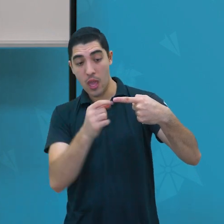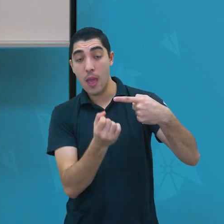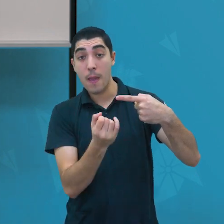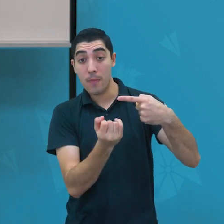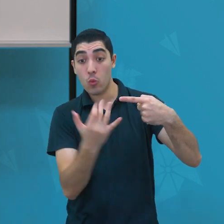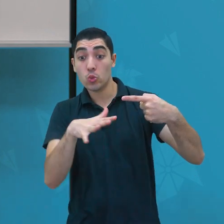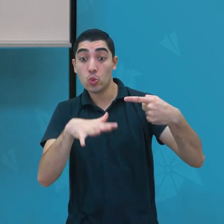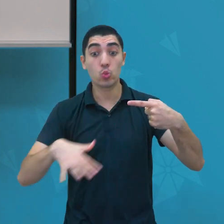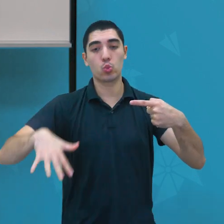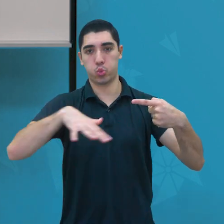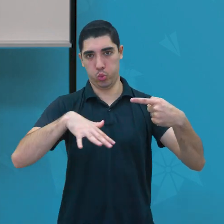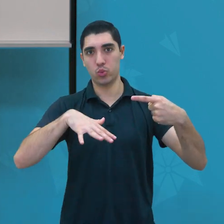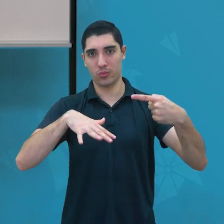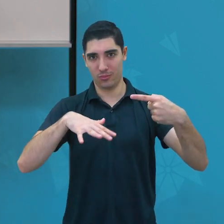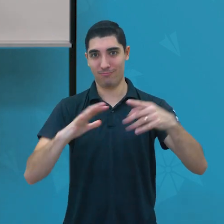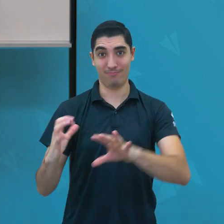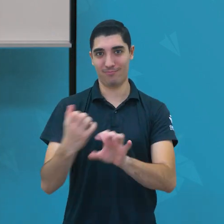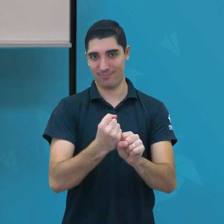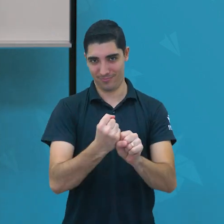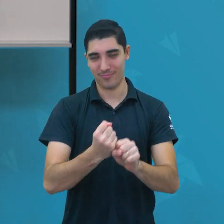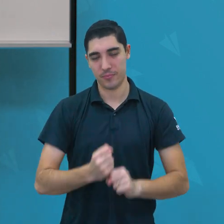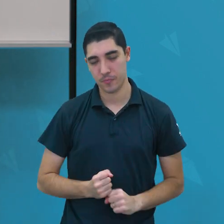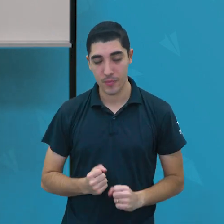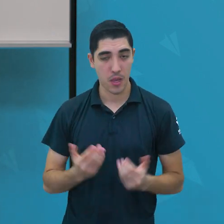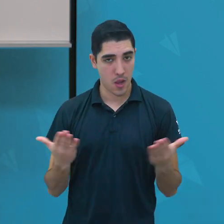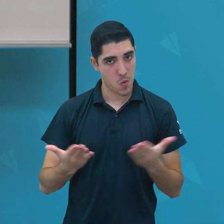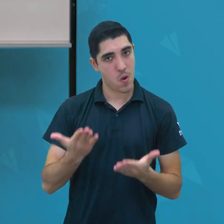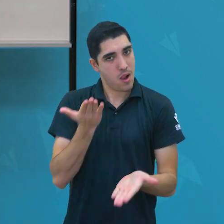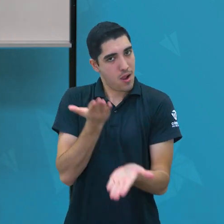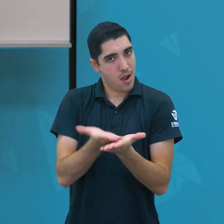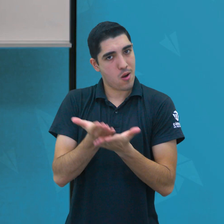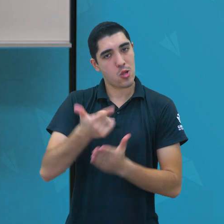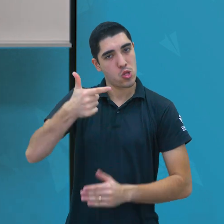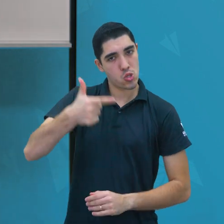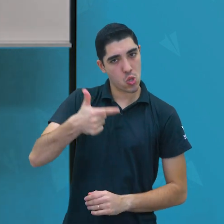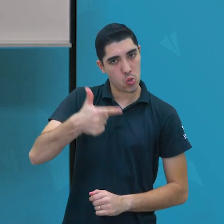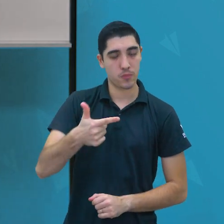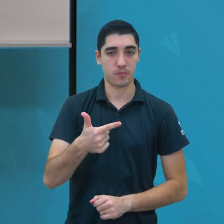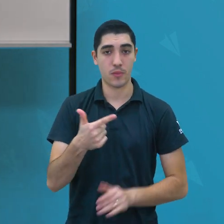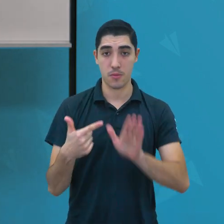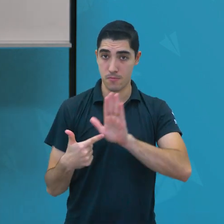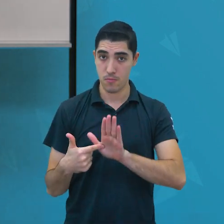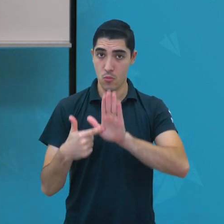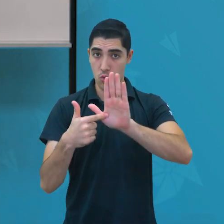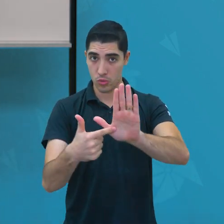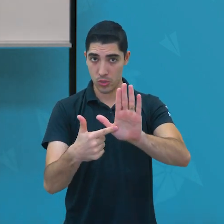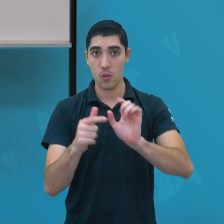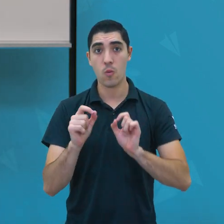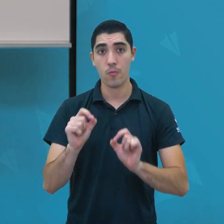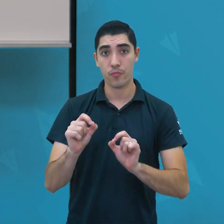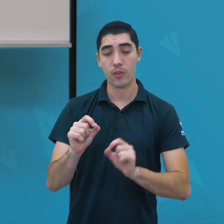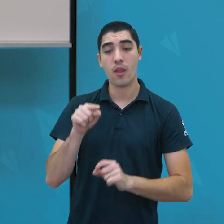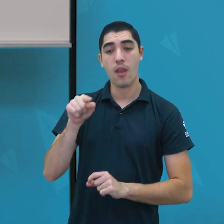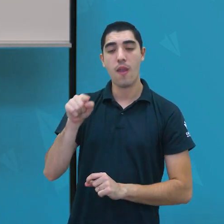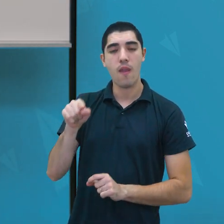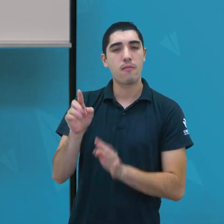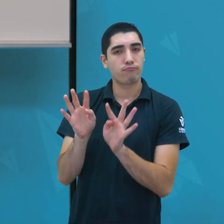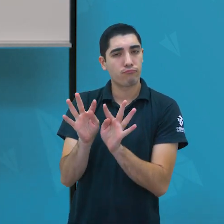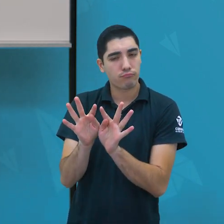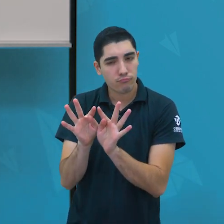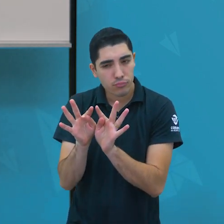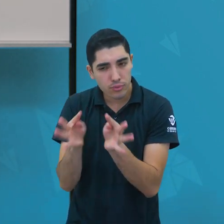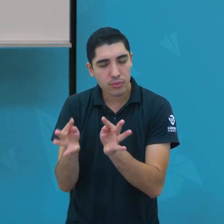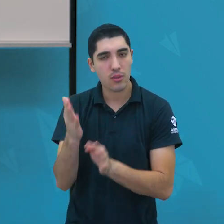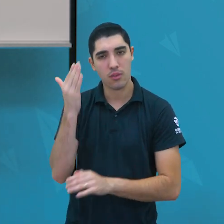de partes, tá? Então agora nessa aula 2, vamos desbravar aqui sobre a